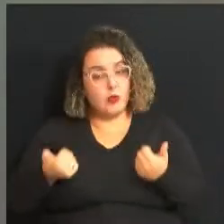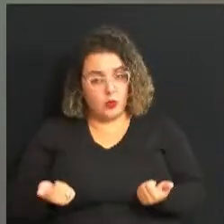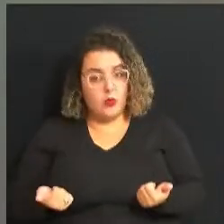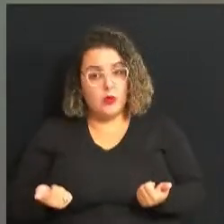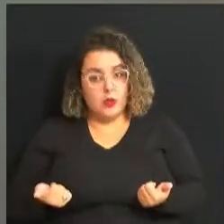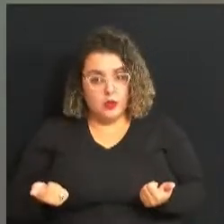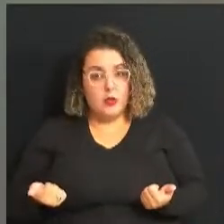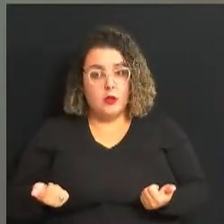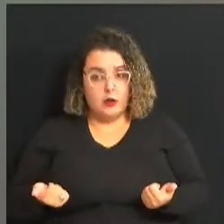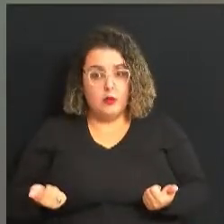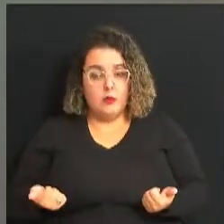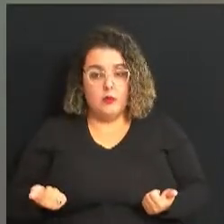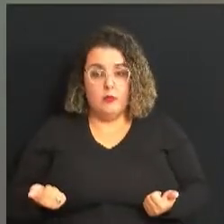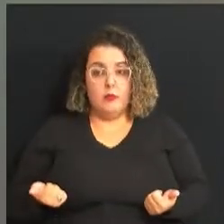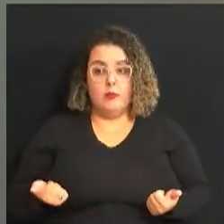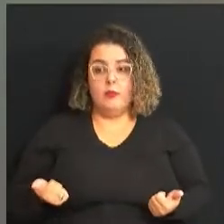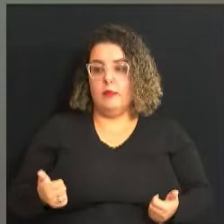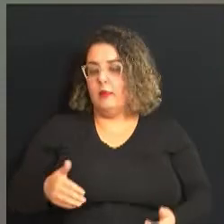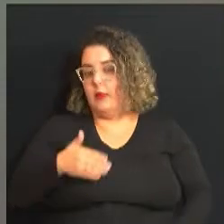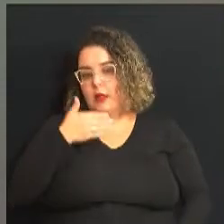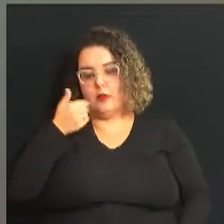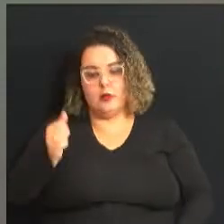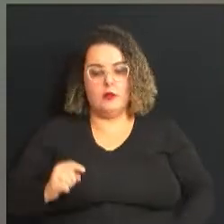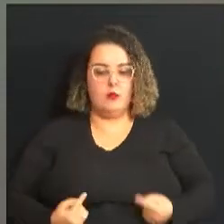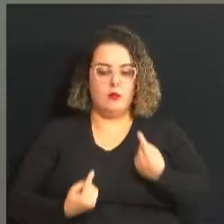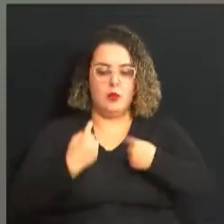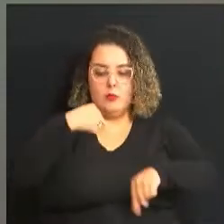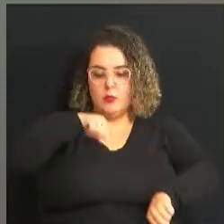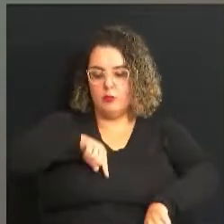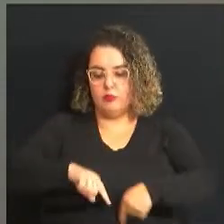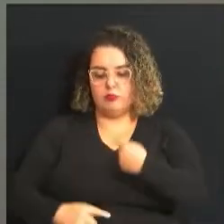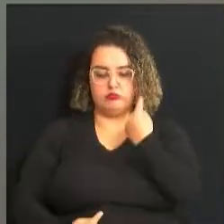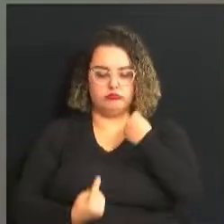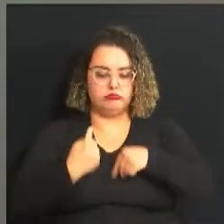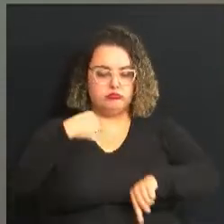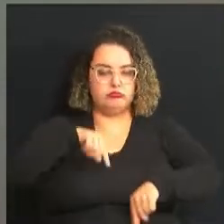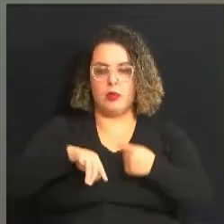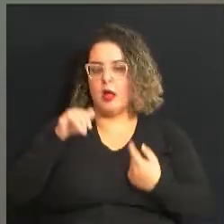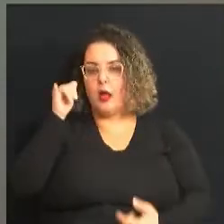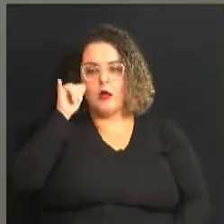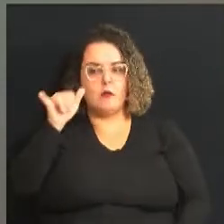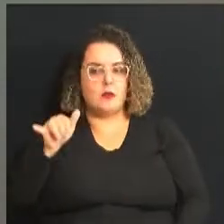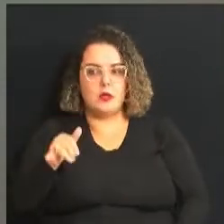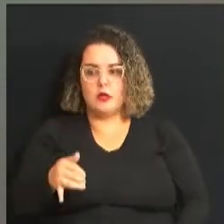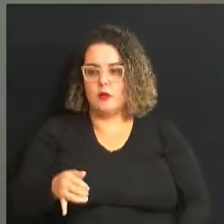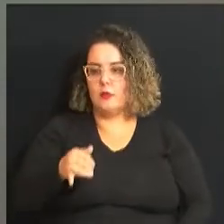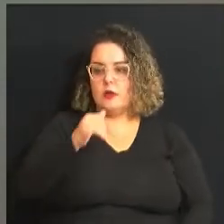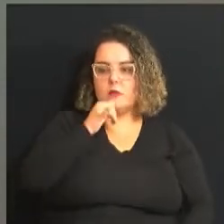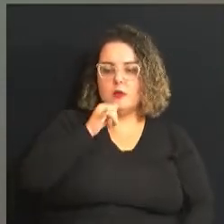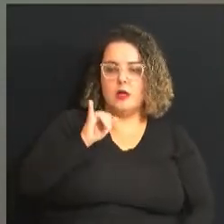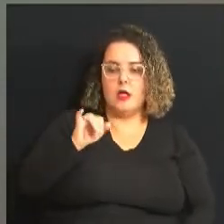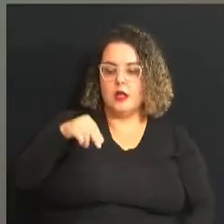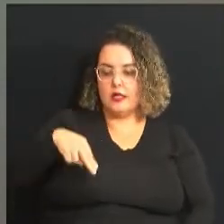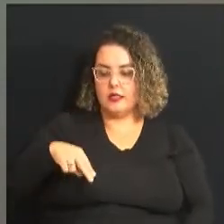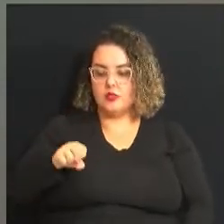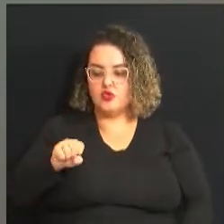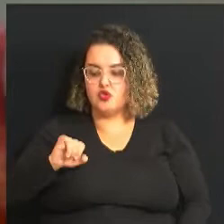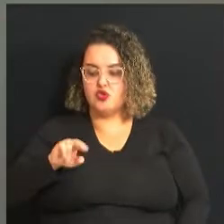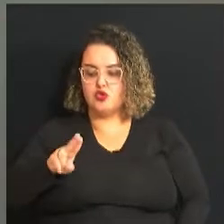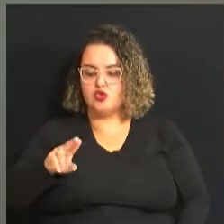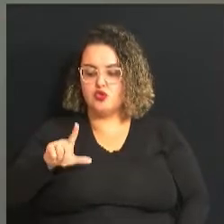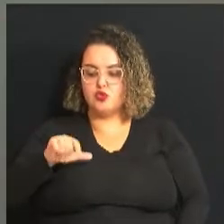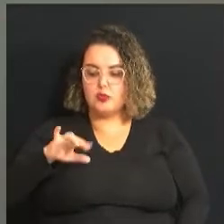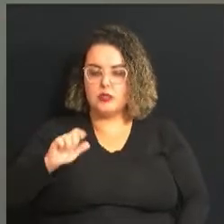melhorar uma alteração metabólica, a alimentação saudável ela evita, por exemplo, uma resistência insulínica, ou então ela ajuda a melhorar uma